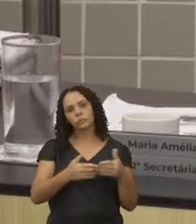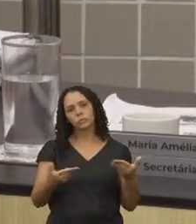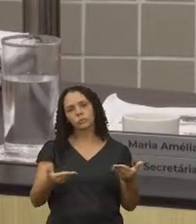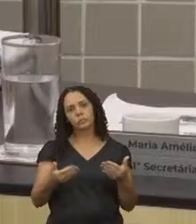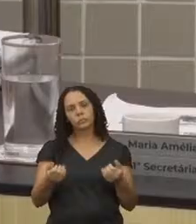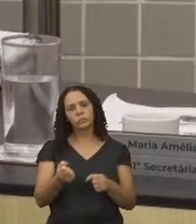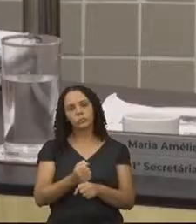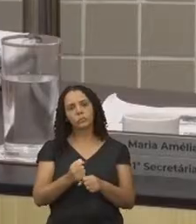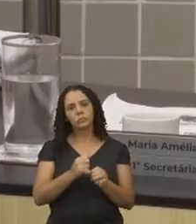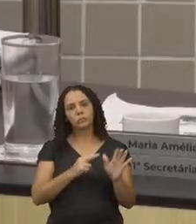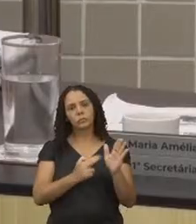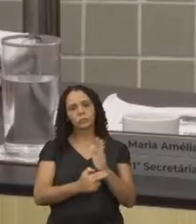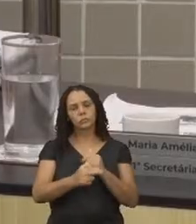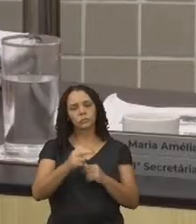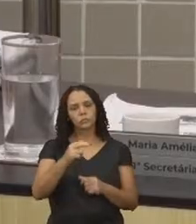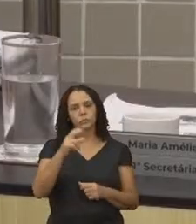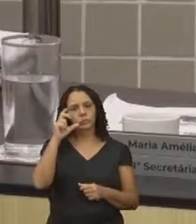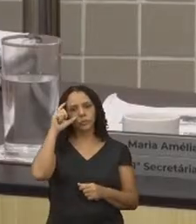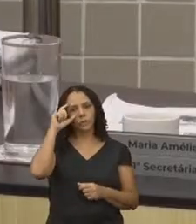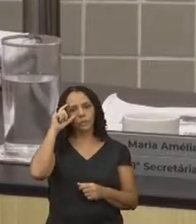Dantas.